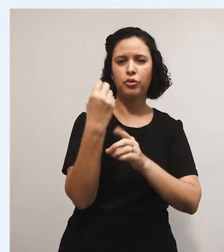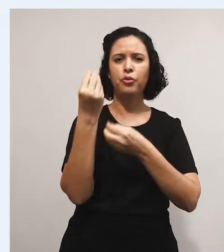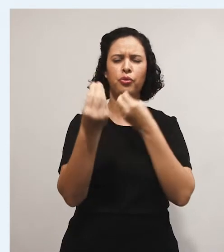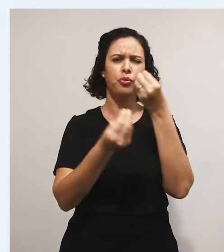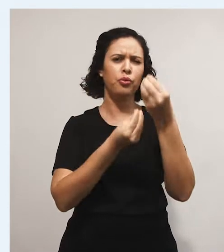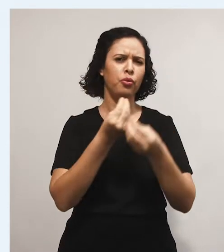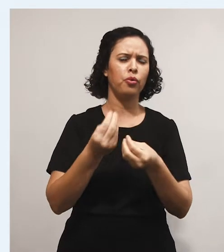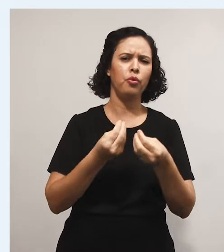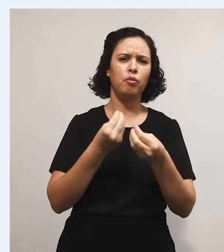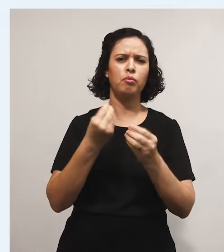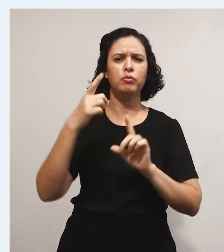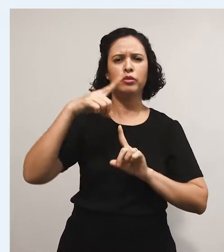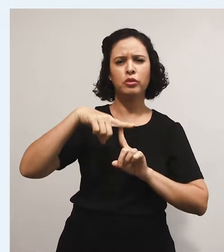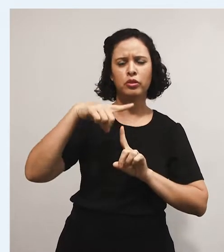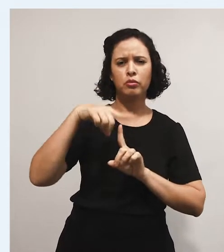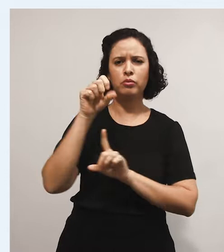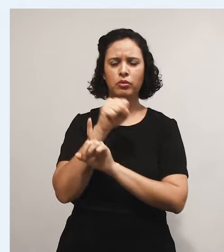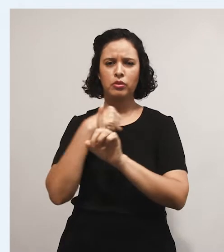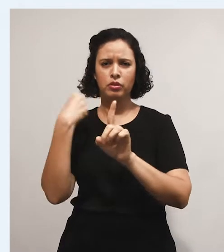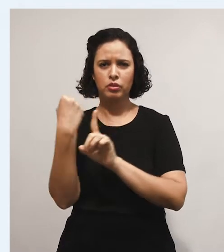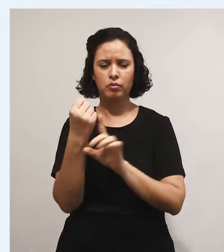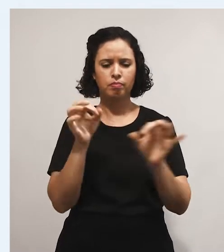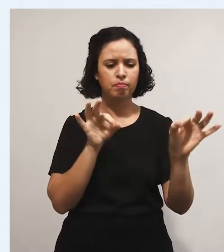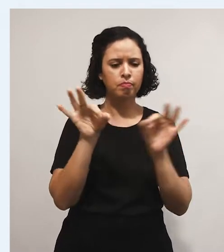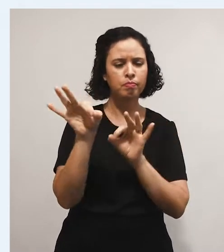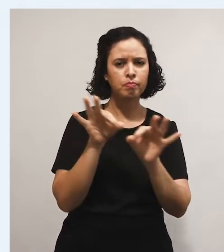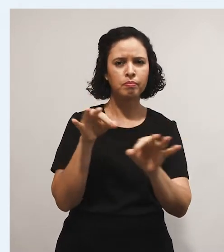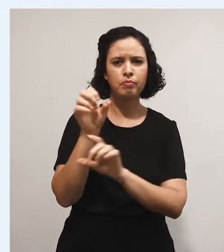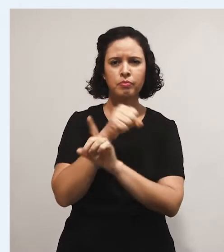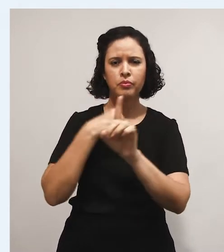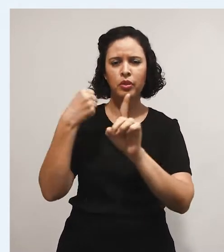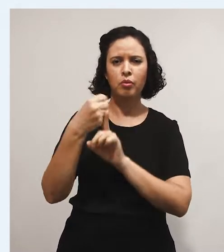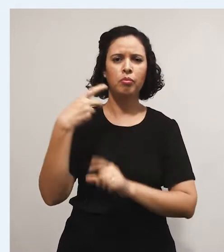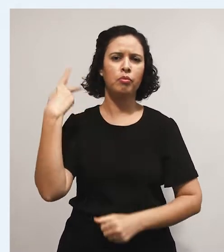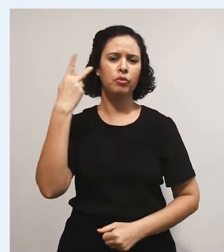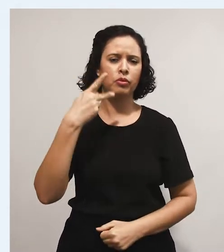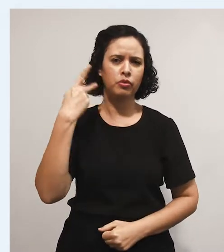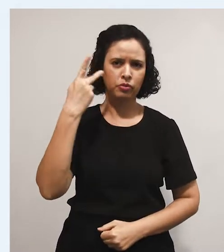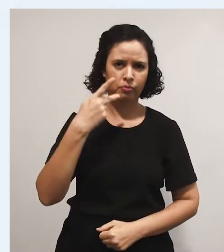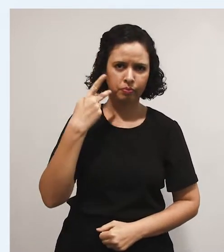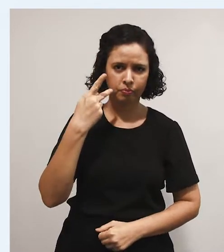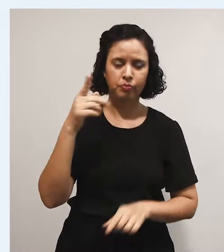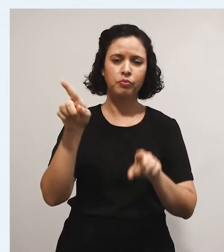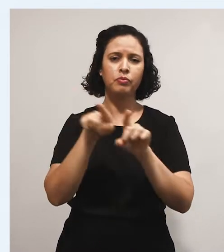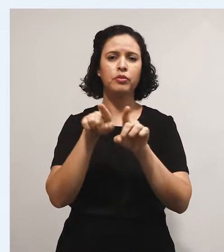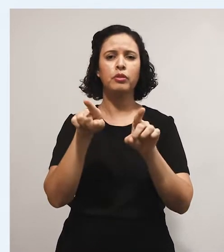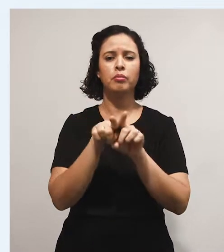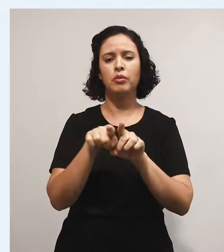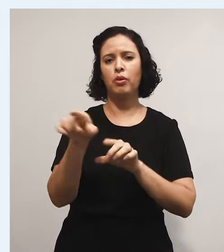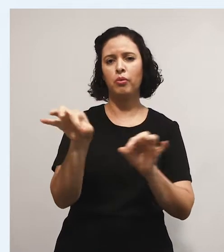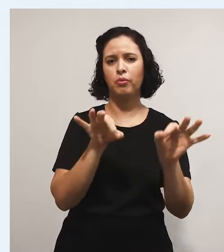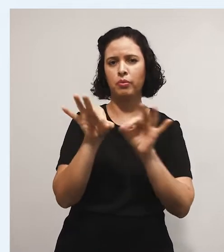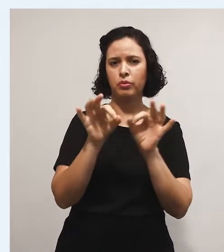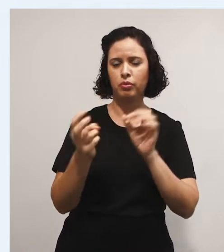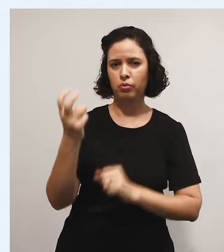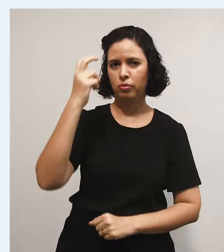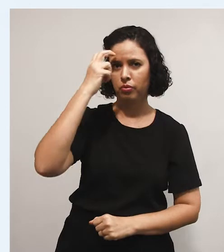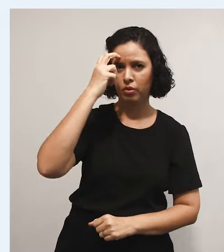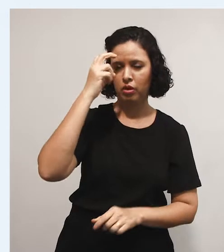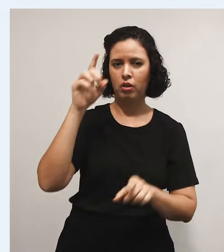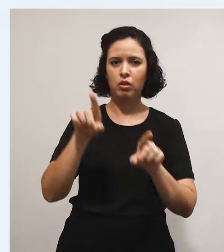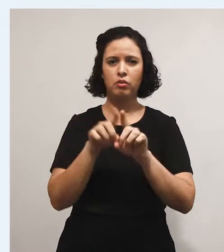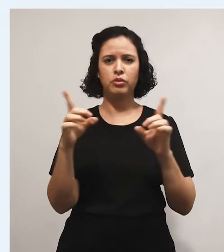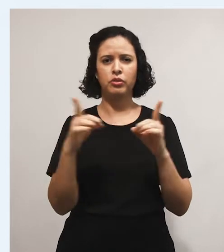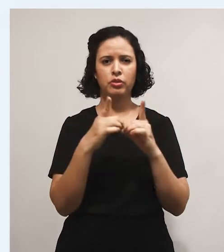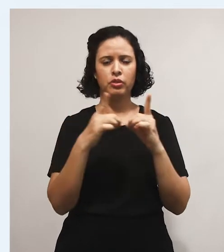outra, o tipo de sociedade, a organização social, política, a organização cultural, a dinâmica cultural de